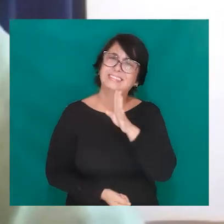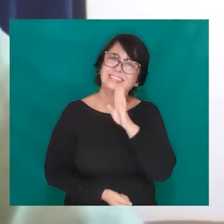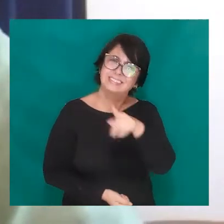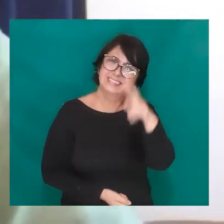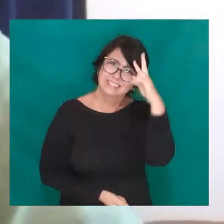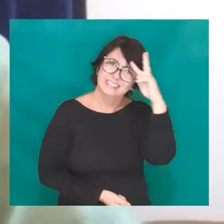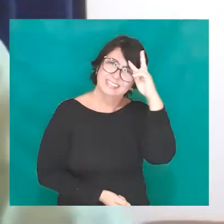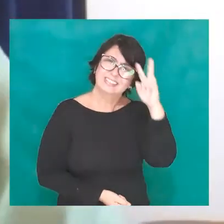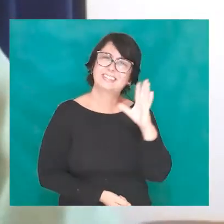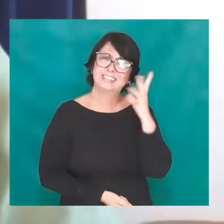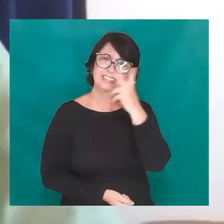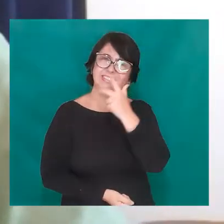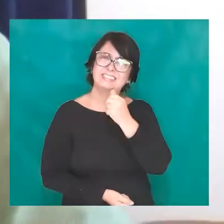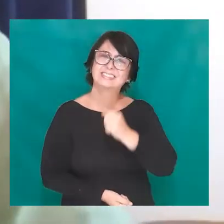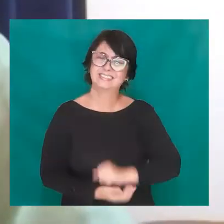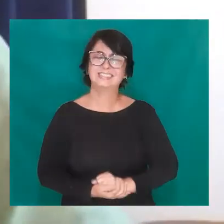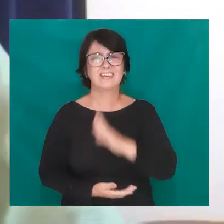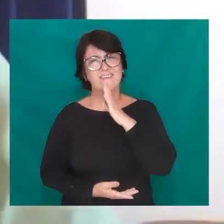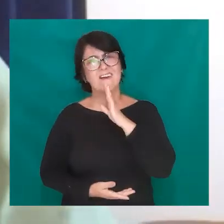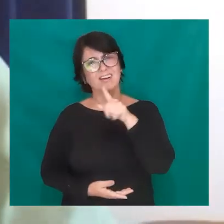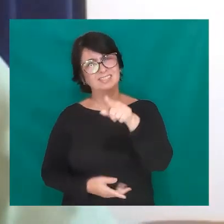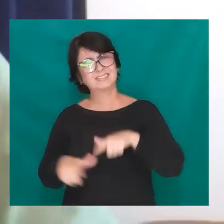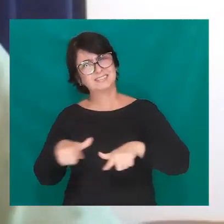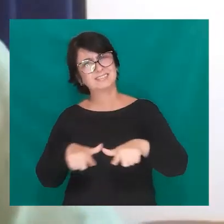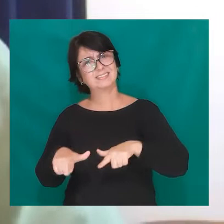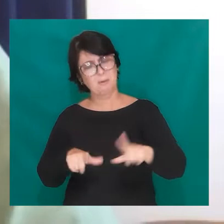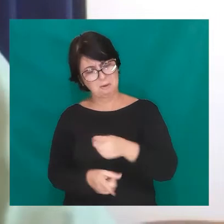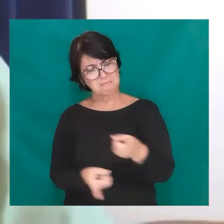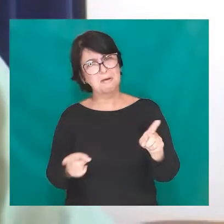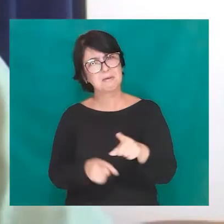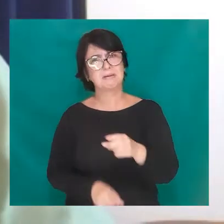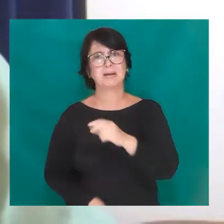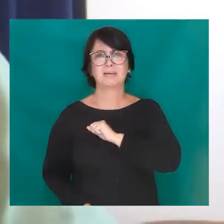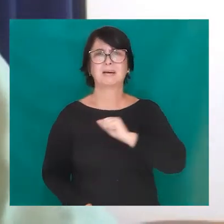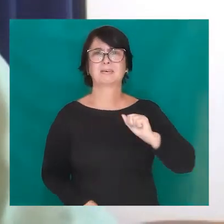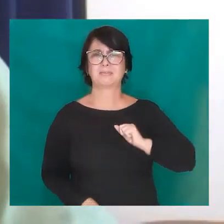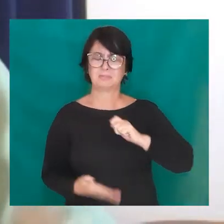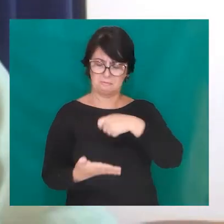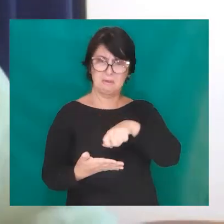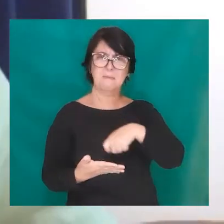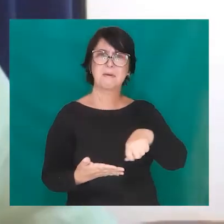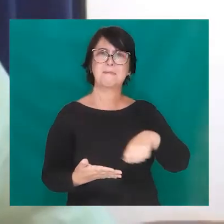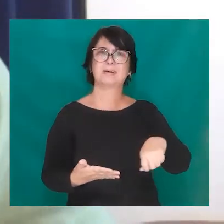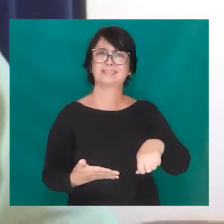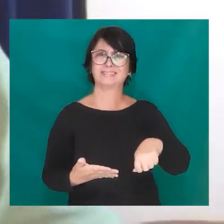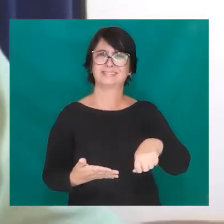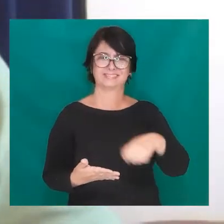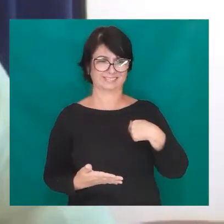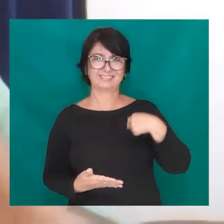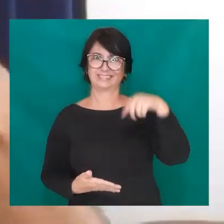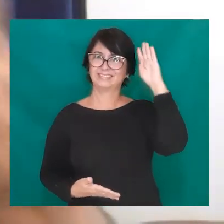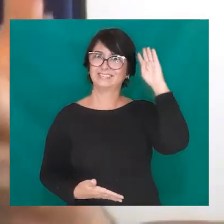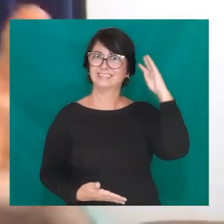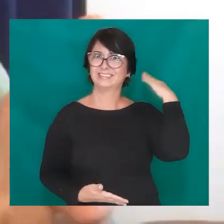saber da tua história. A gente que conhece o seu trabalho como músico, como compositor, já tem uma admiração. Nós somos crias, né?